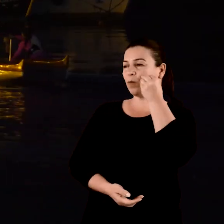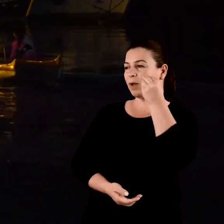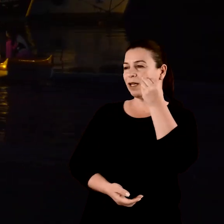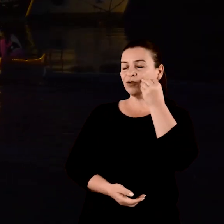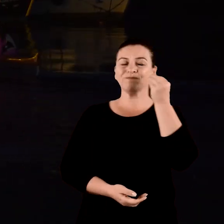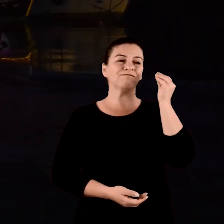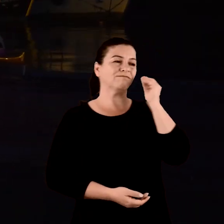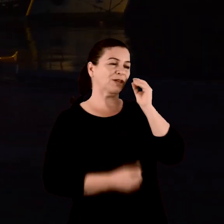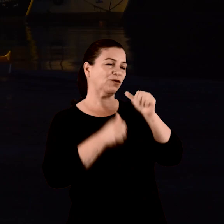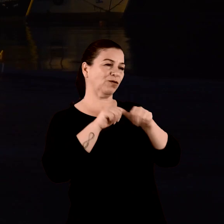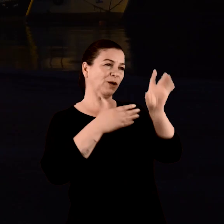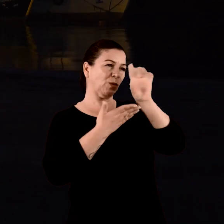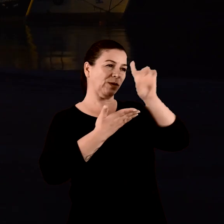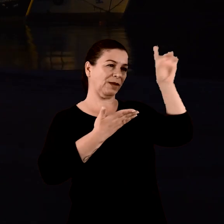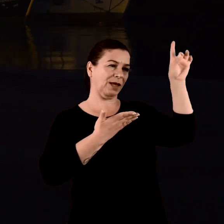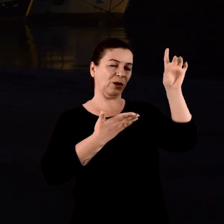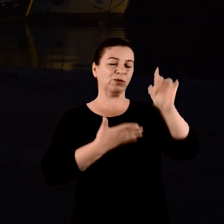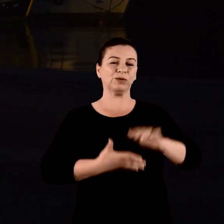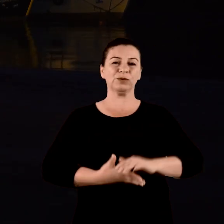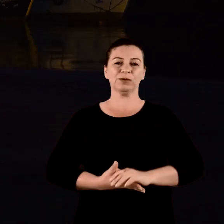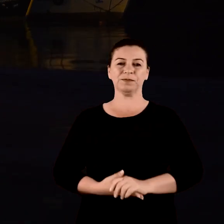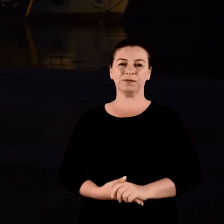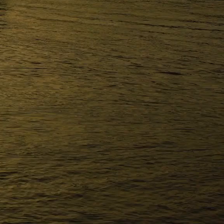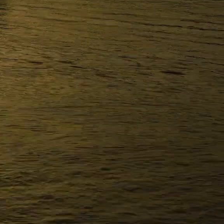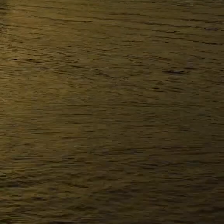mãe. Beijo. Tchau. Fique com Deus. Tá bom.